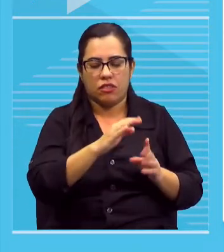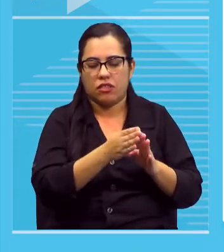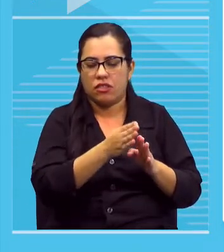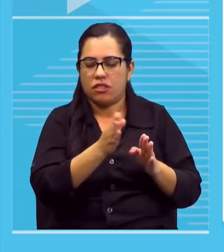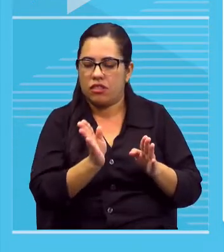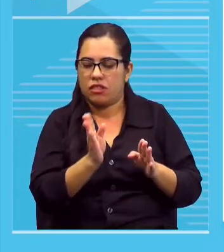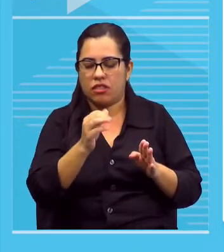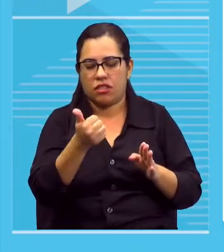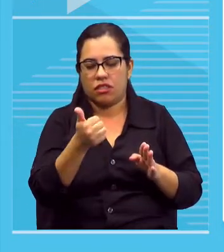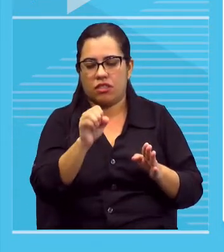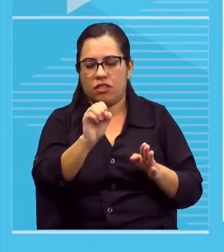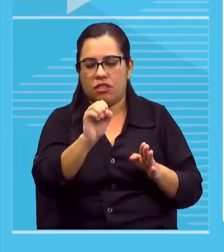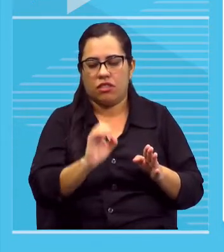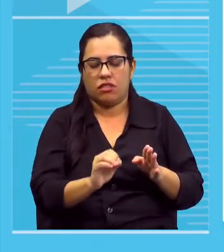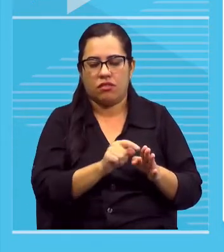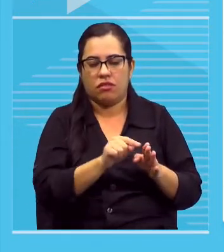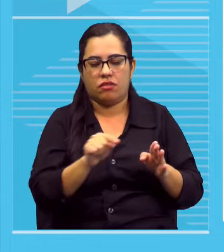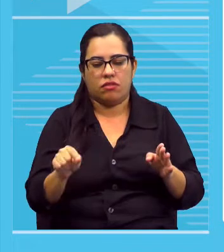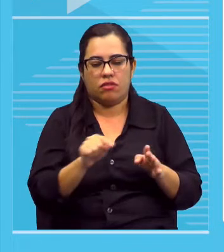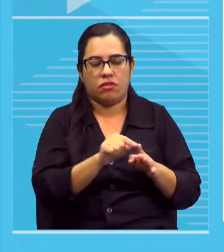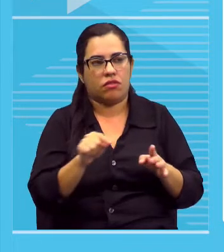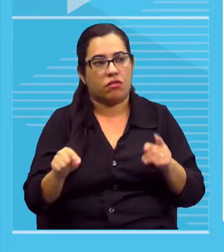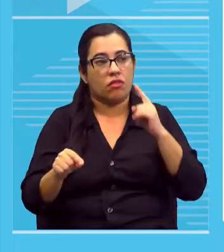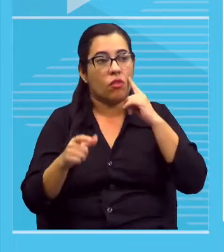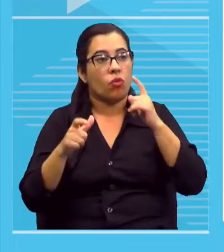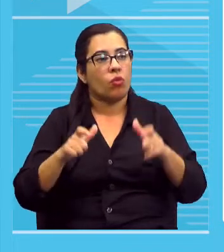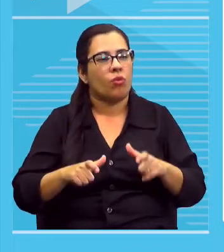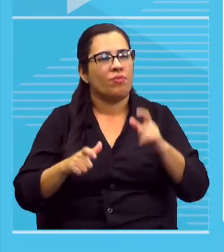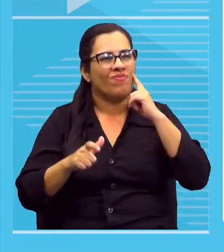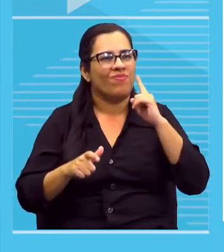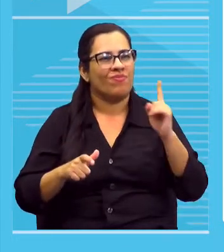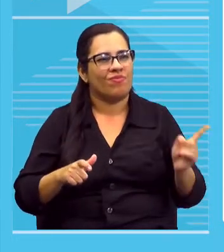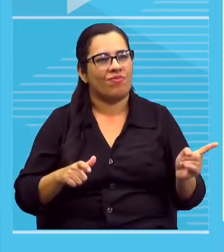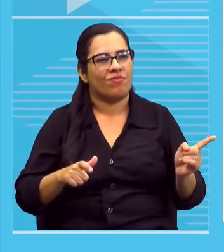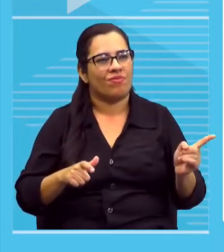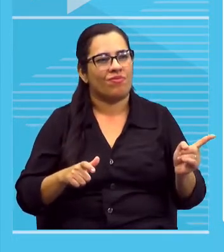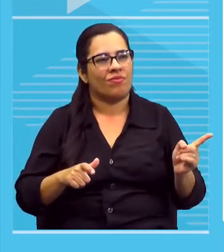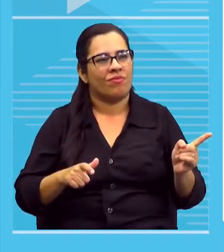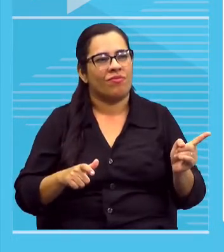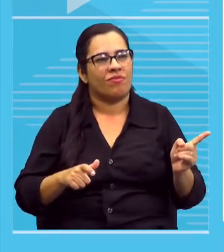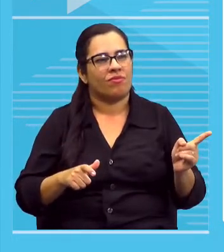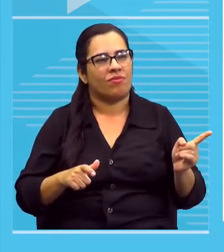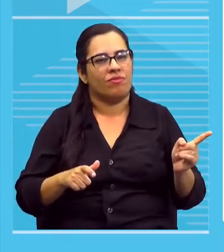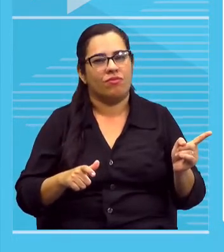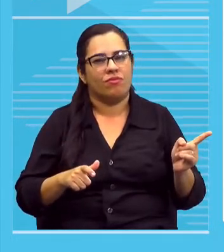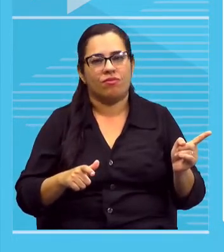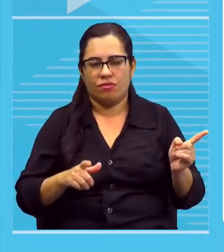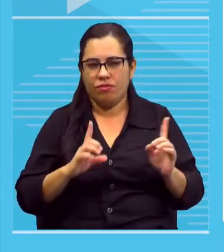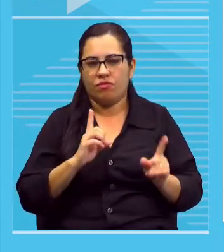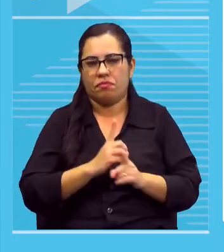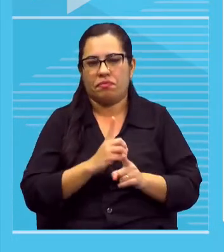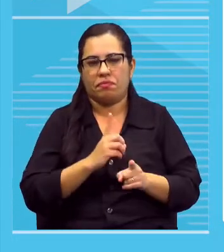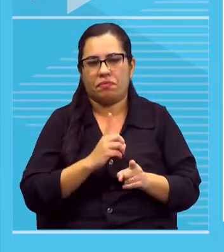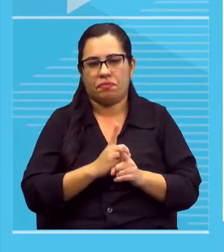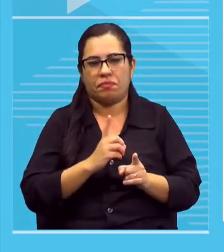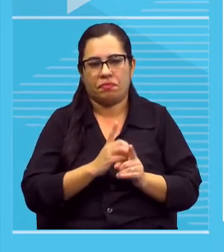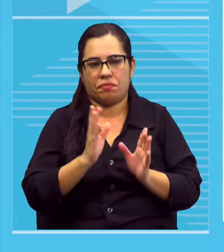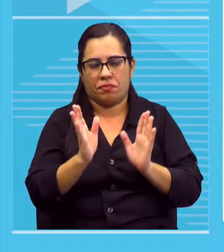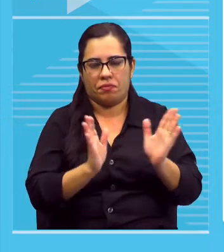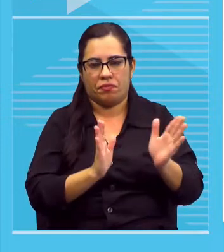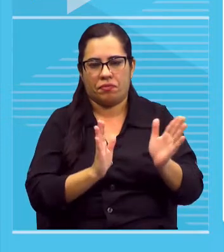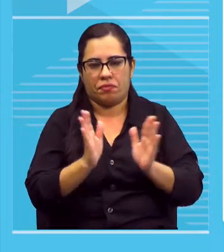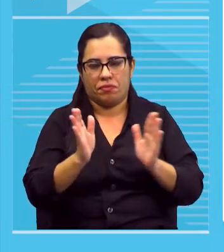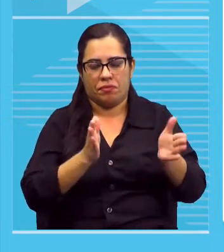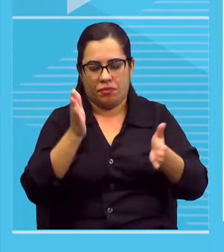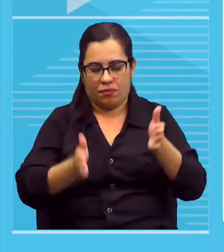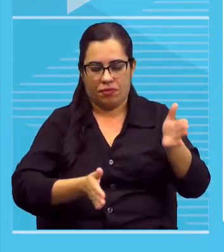entre 90 e 180 ou seja o meu x Tá aonde Tá aqui ó não nosso ciclo Zinho aí ó meu x está neste intervalo